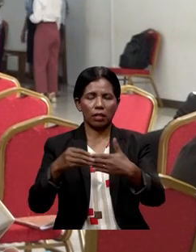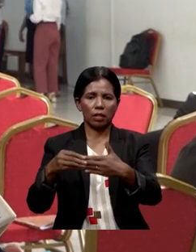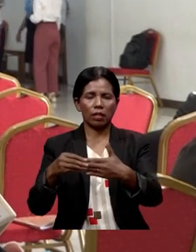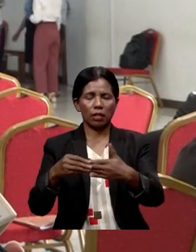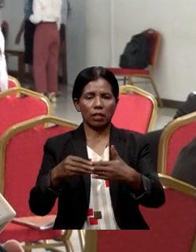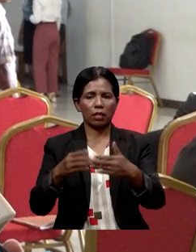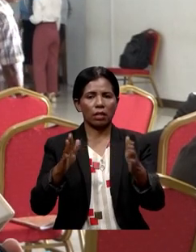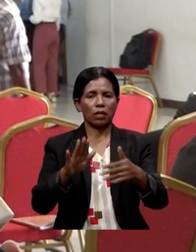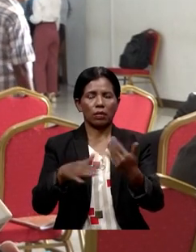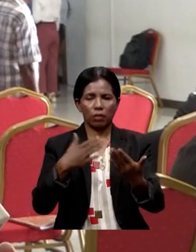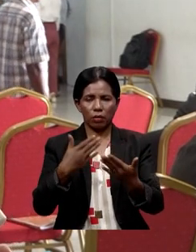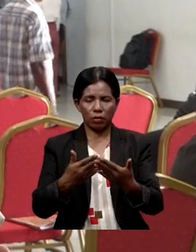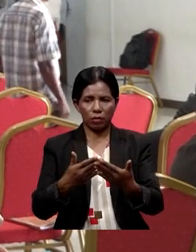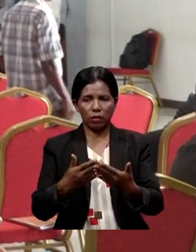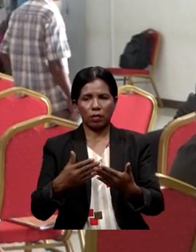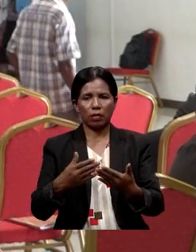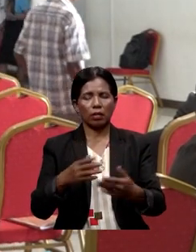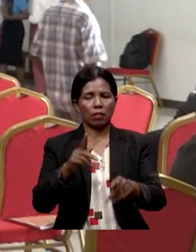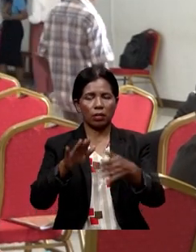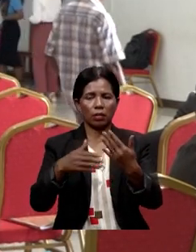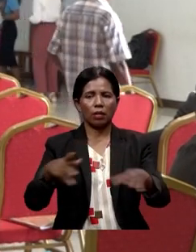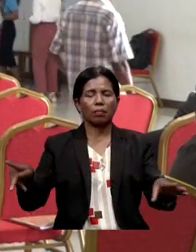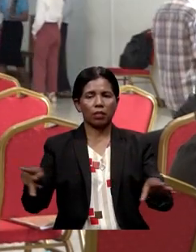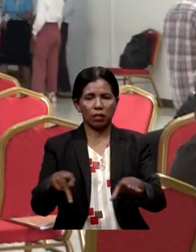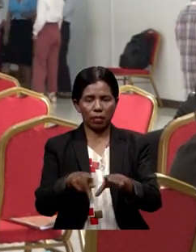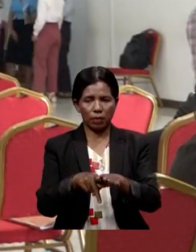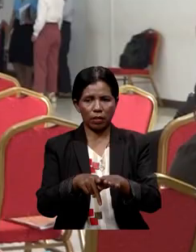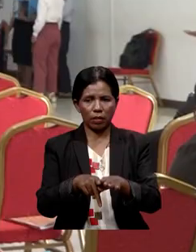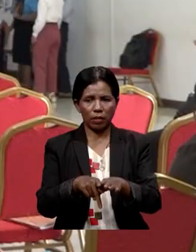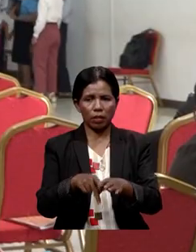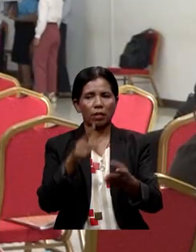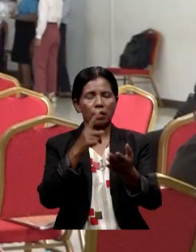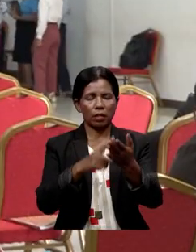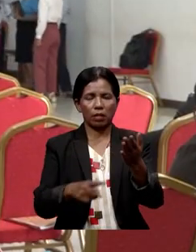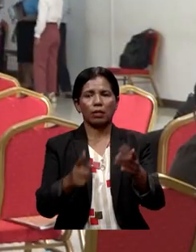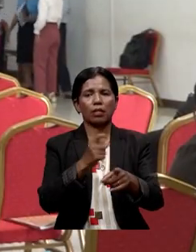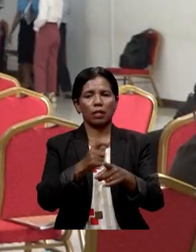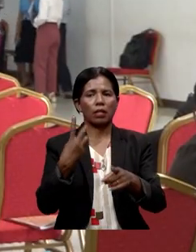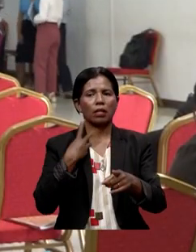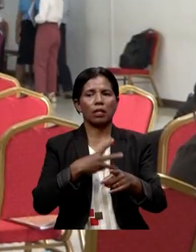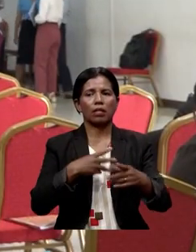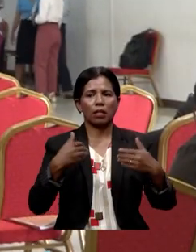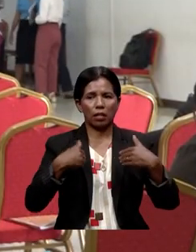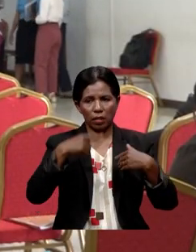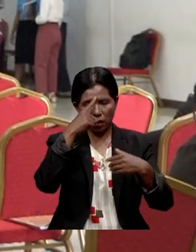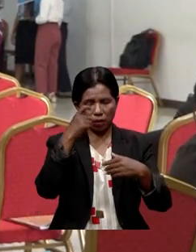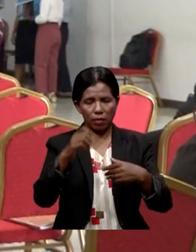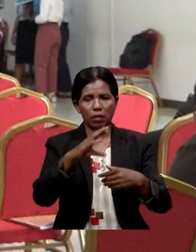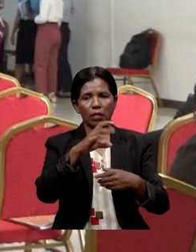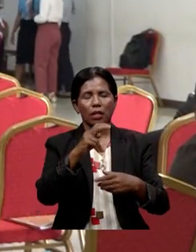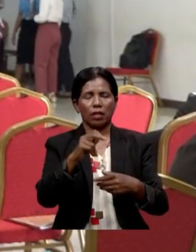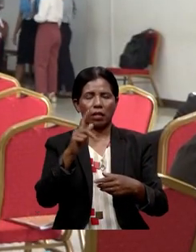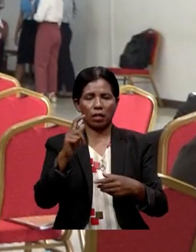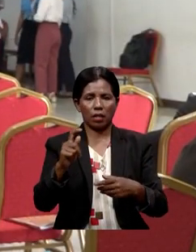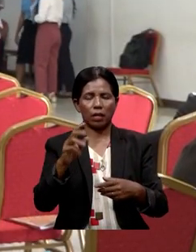itania cidadão sirané, sirané participação durante né, e sair de boa prática sirané bem tá aí né, também mas sirané a cara,